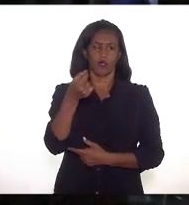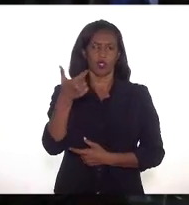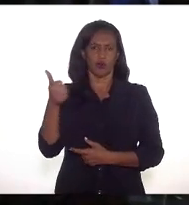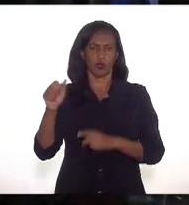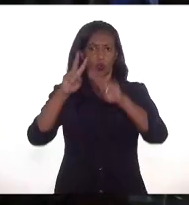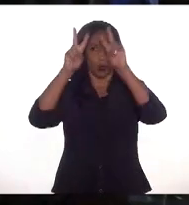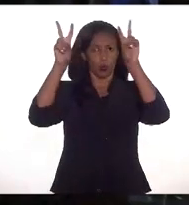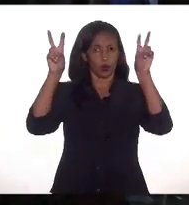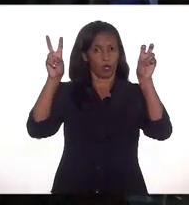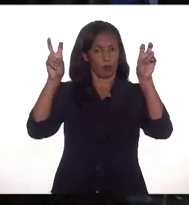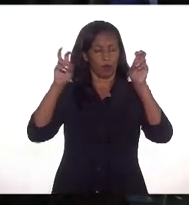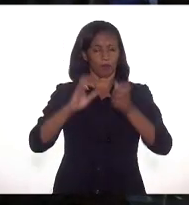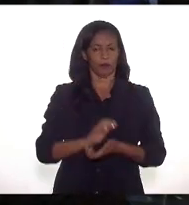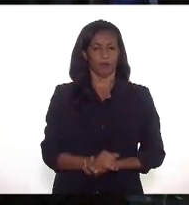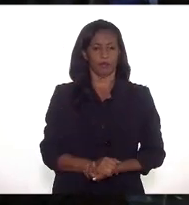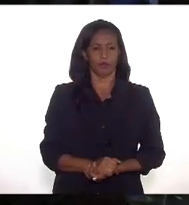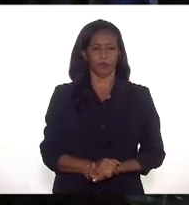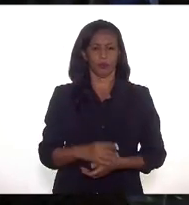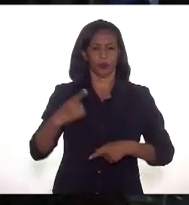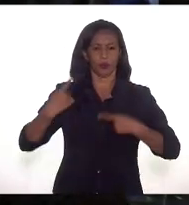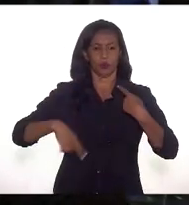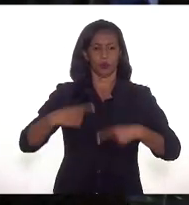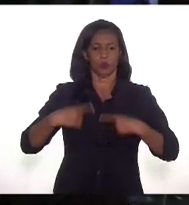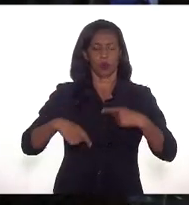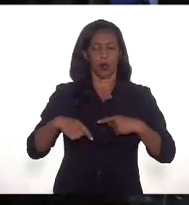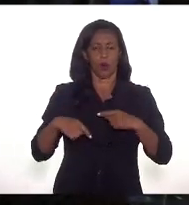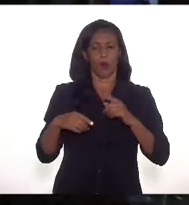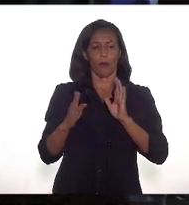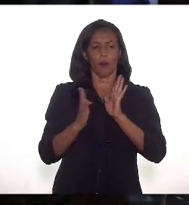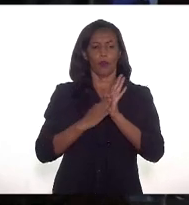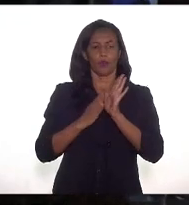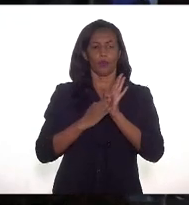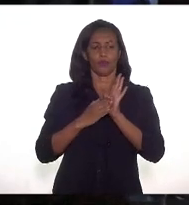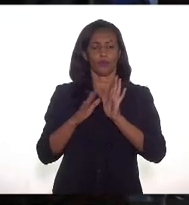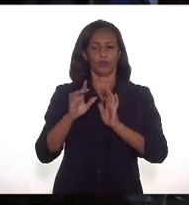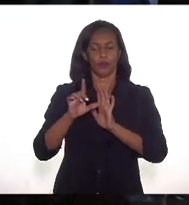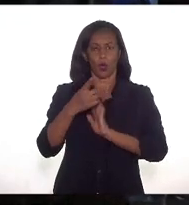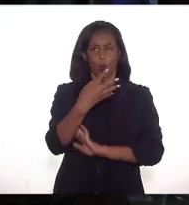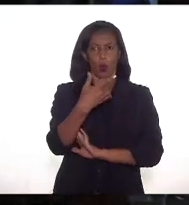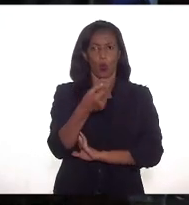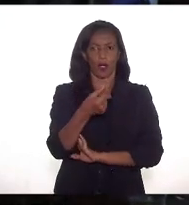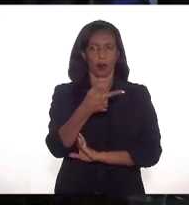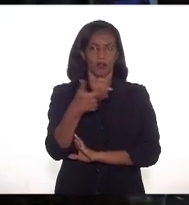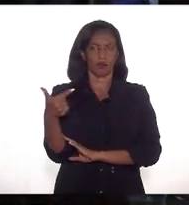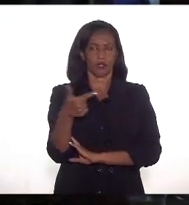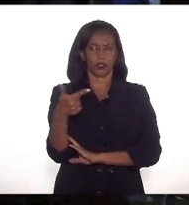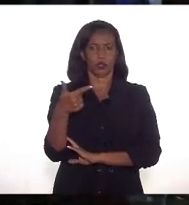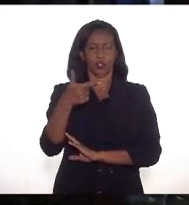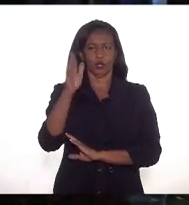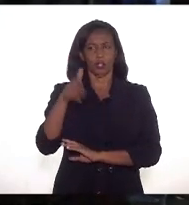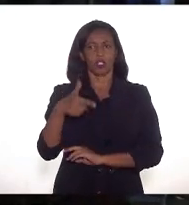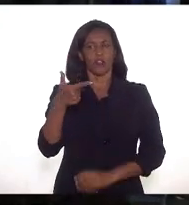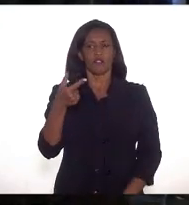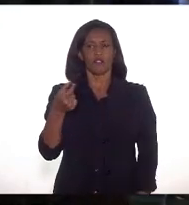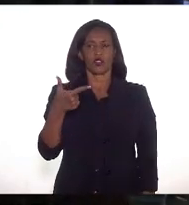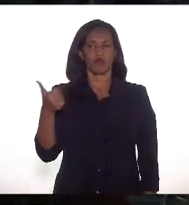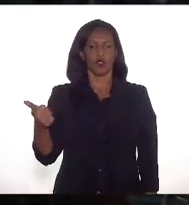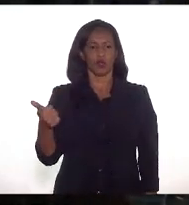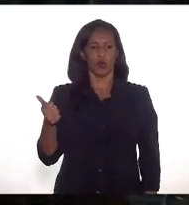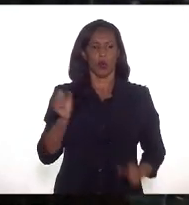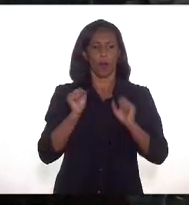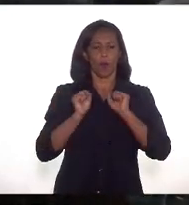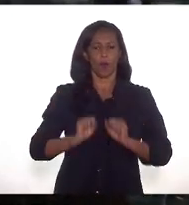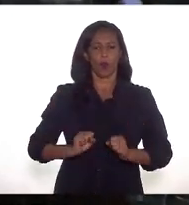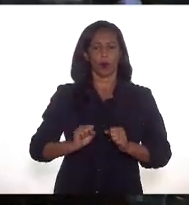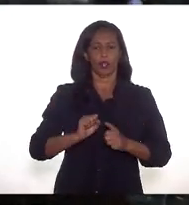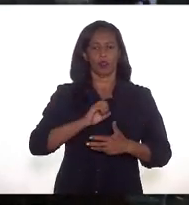seguinte tema: discussão sobre o projeto de lei 4022 de 2021 do Poder Executivo,